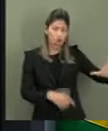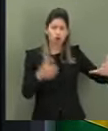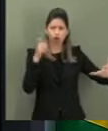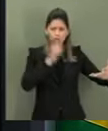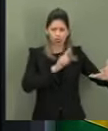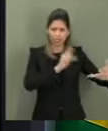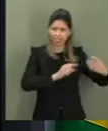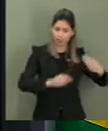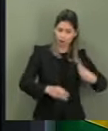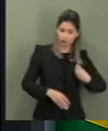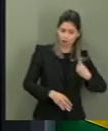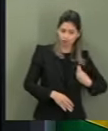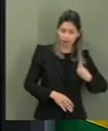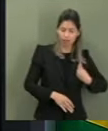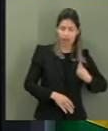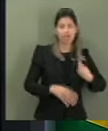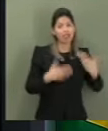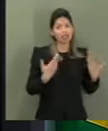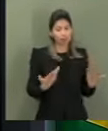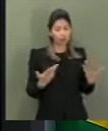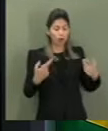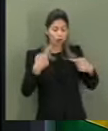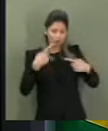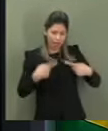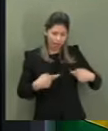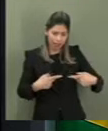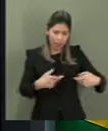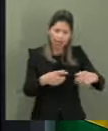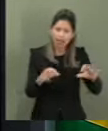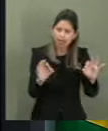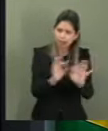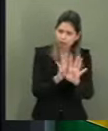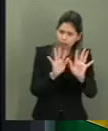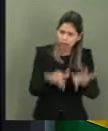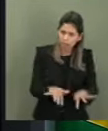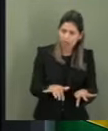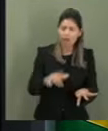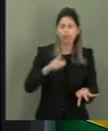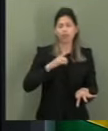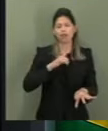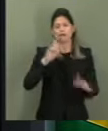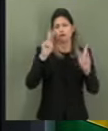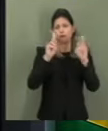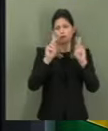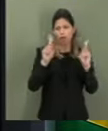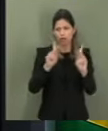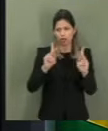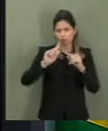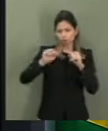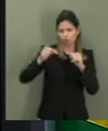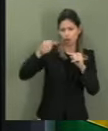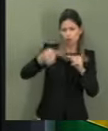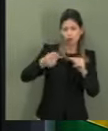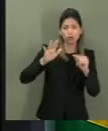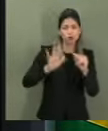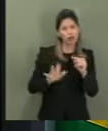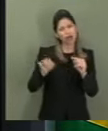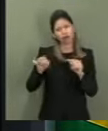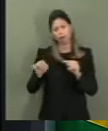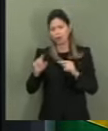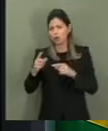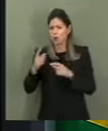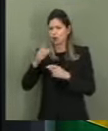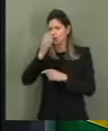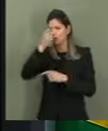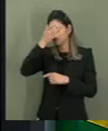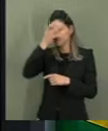Uruguai. A guerra assim termina. A paz foi feita, mas os negros não foram libertos, não